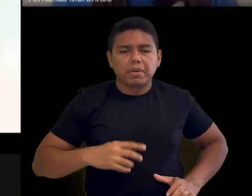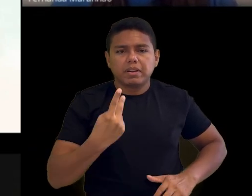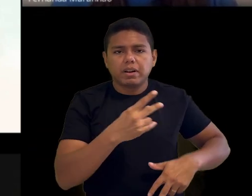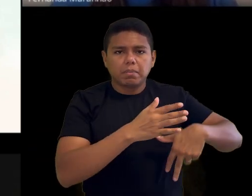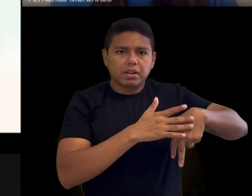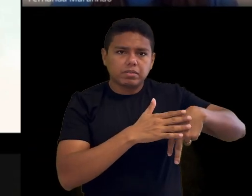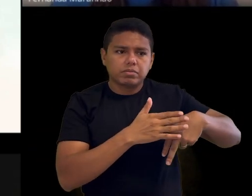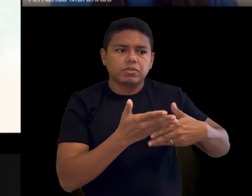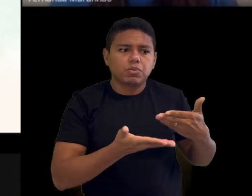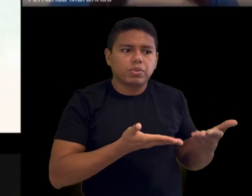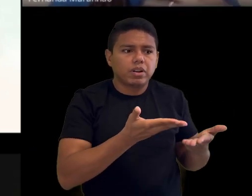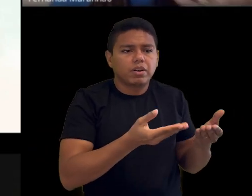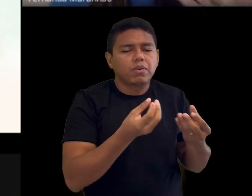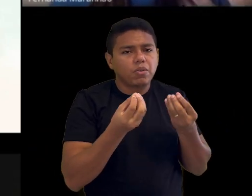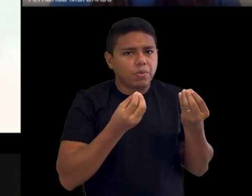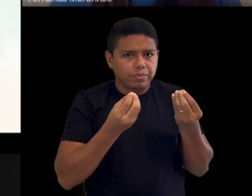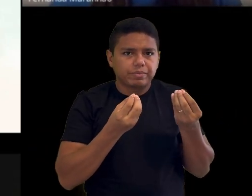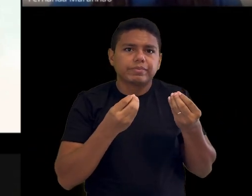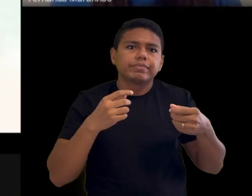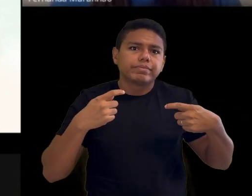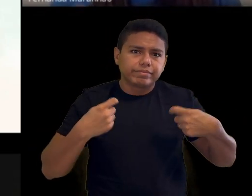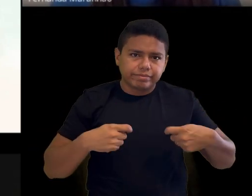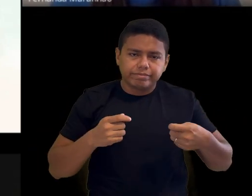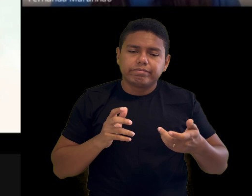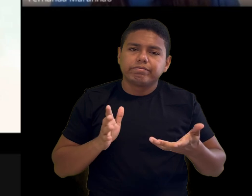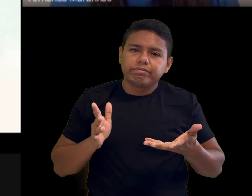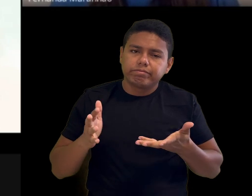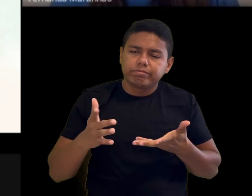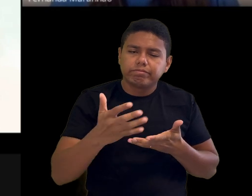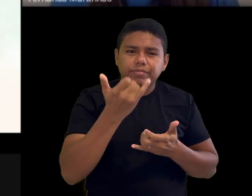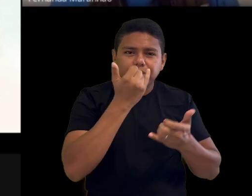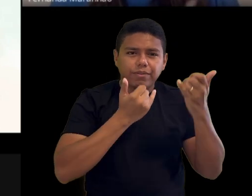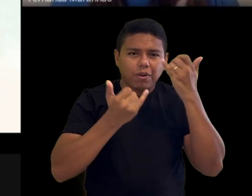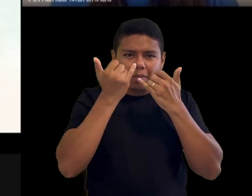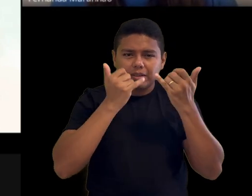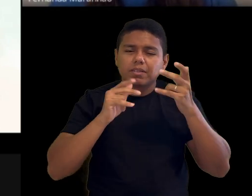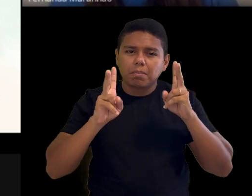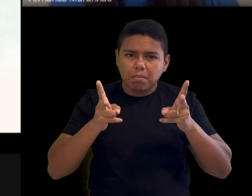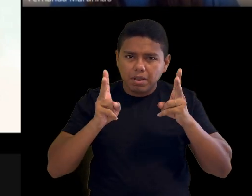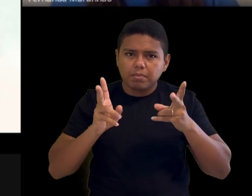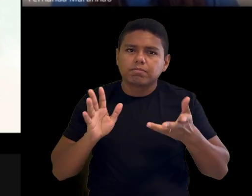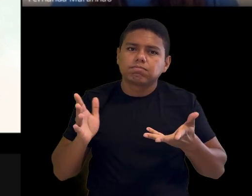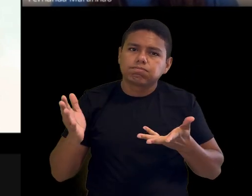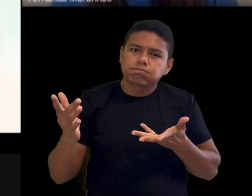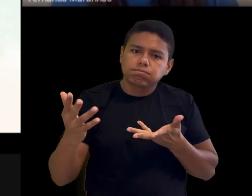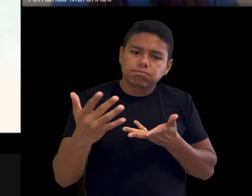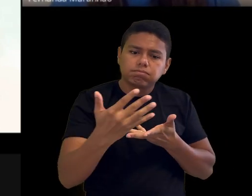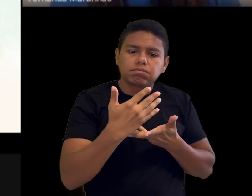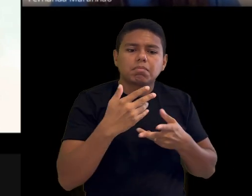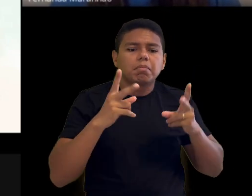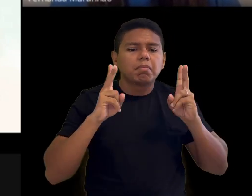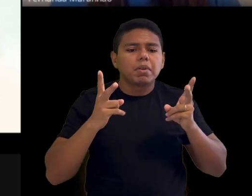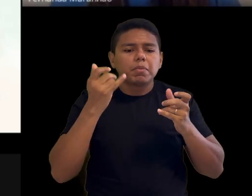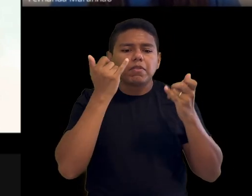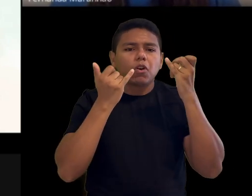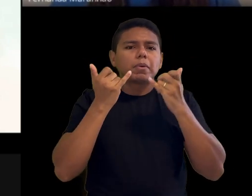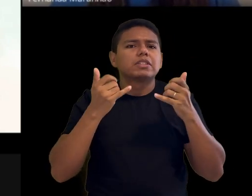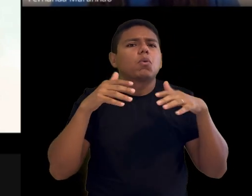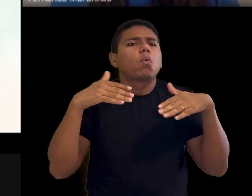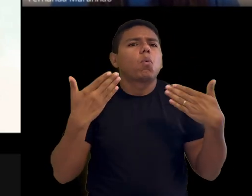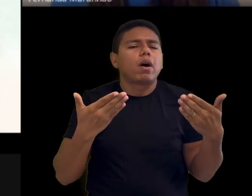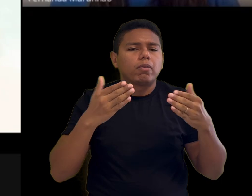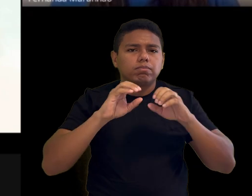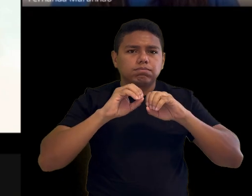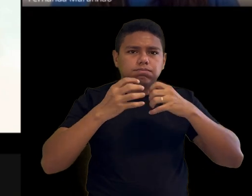uterinas, apresentação clínica, de estabilidade ou instabilidade hemodinâmica, mas os níveis séricos de beta-HCG definirão qual